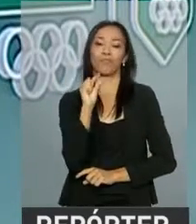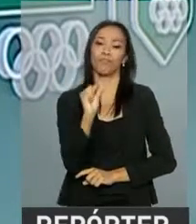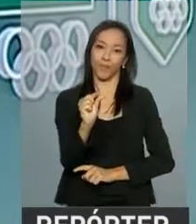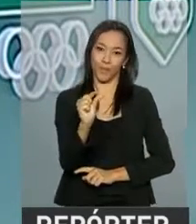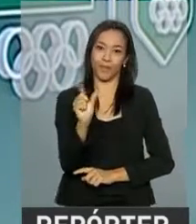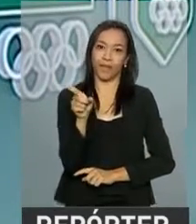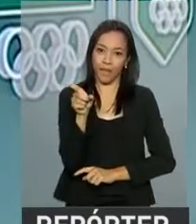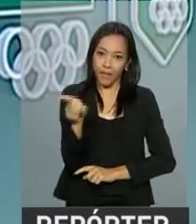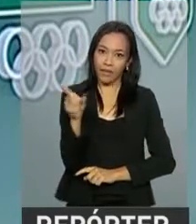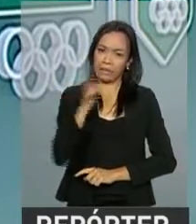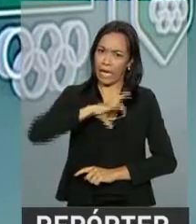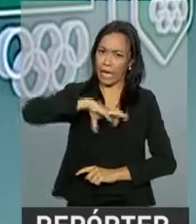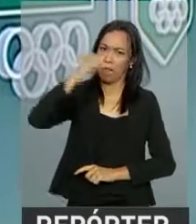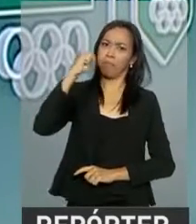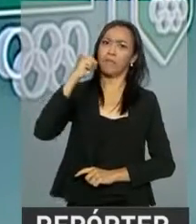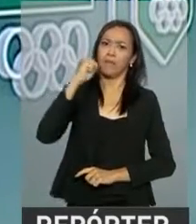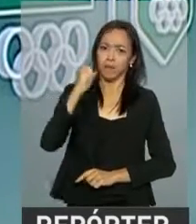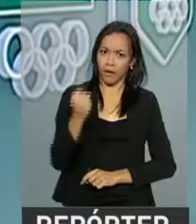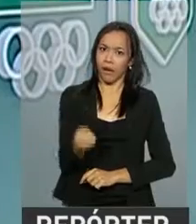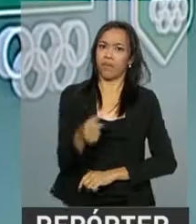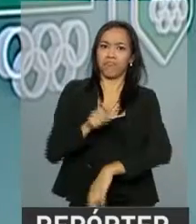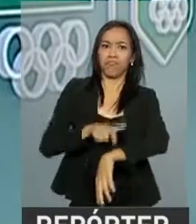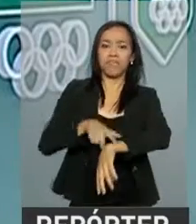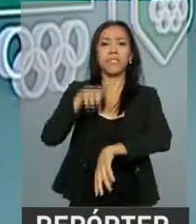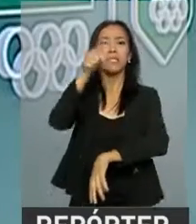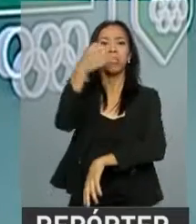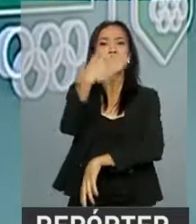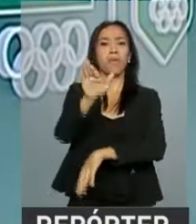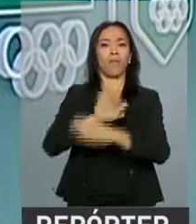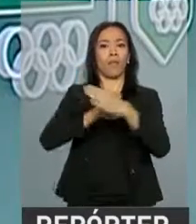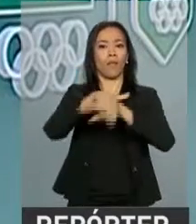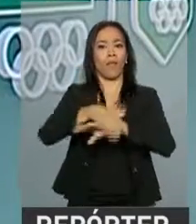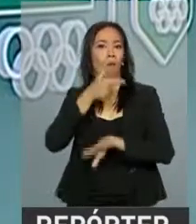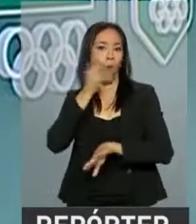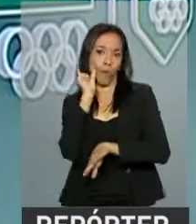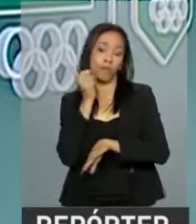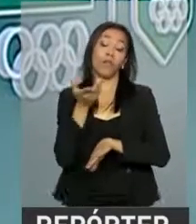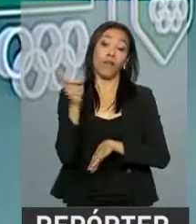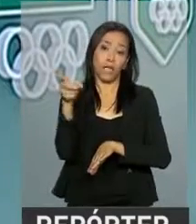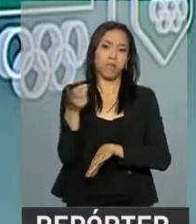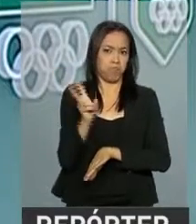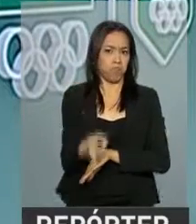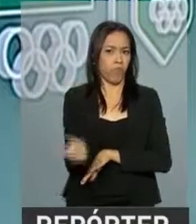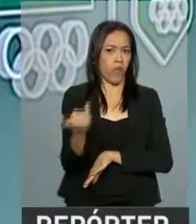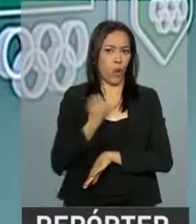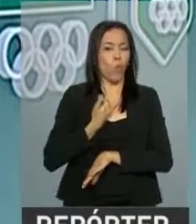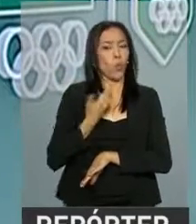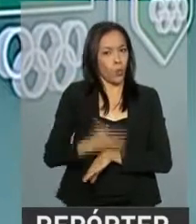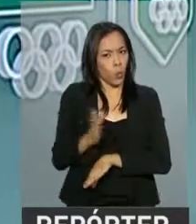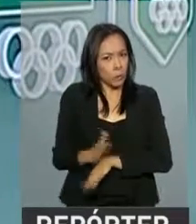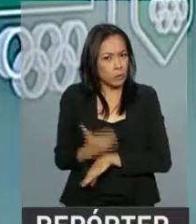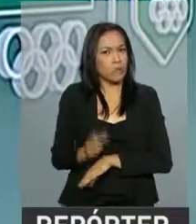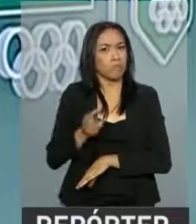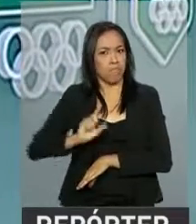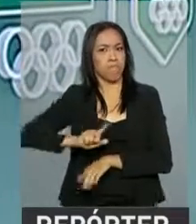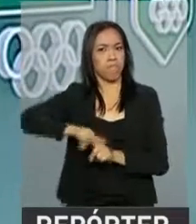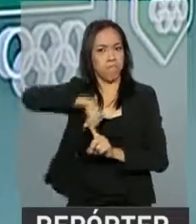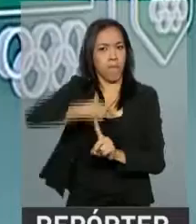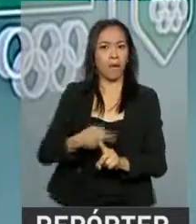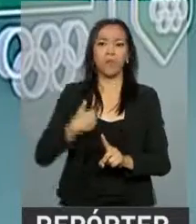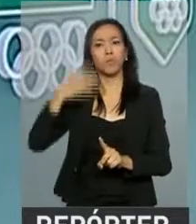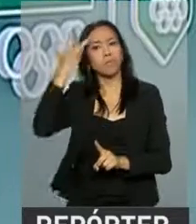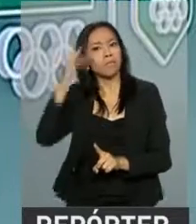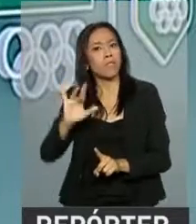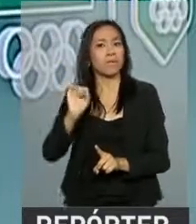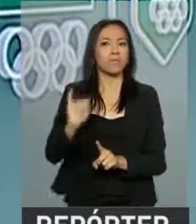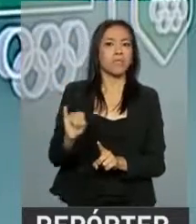Ele, que se sagrou campeão ontem por volta de 7h30 da noite, disse que pretende continuar treinando muito, mas ainda não sabe se vai se